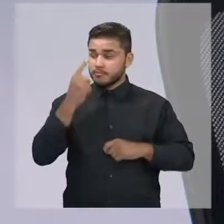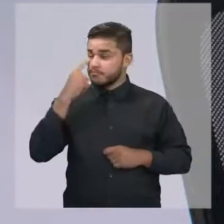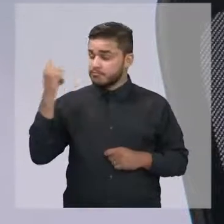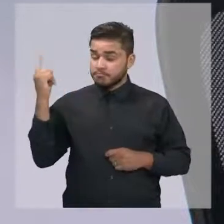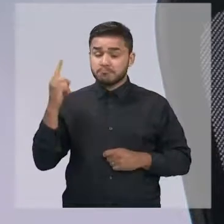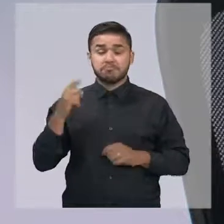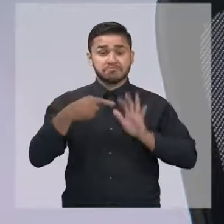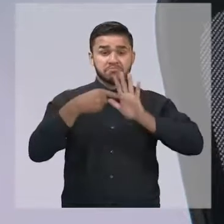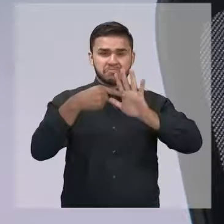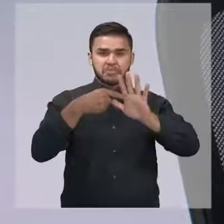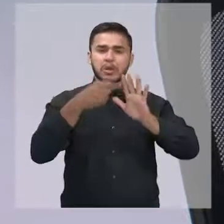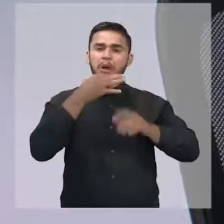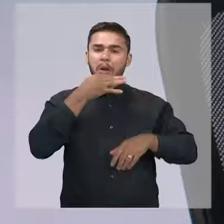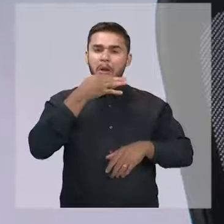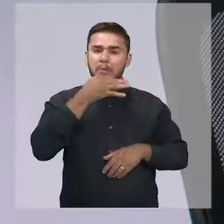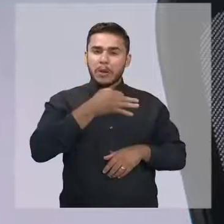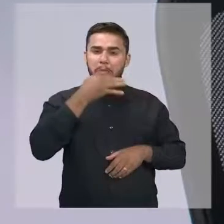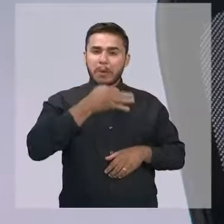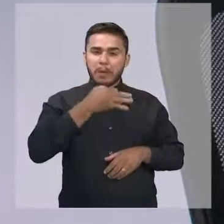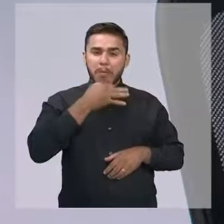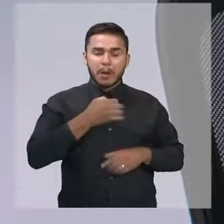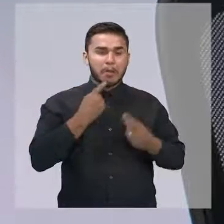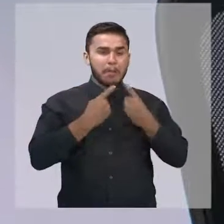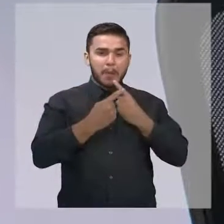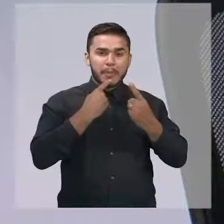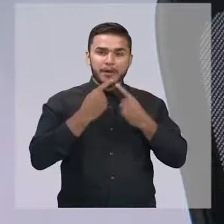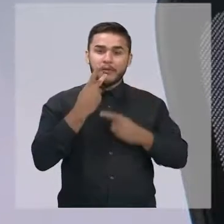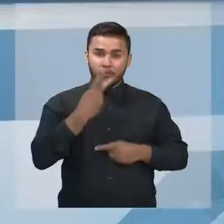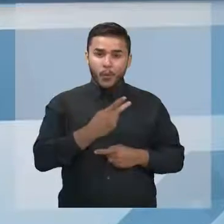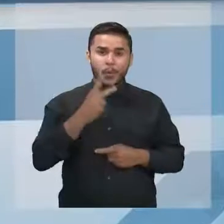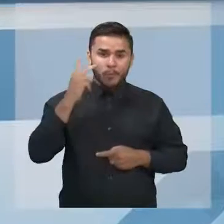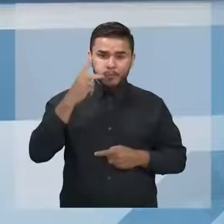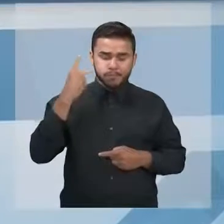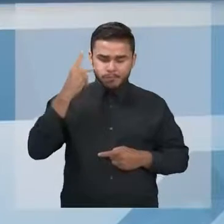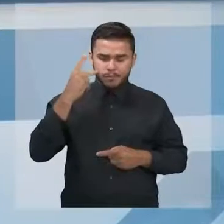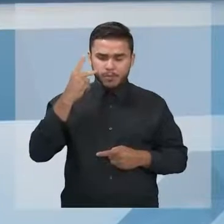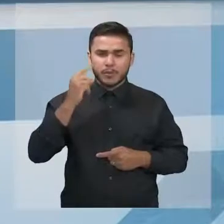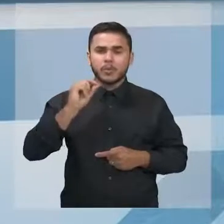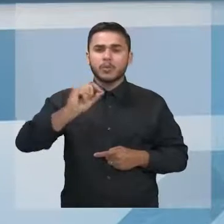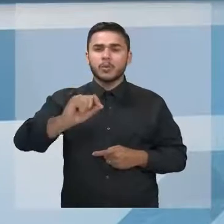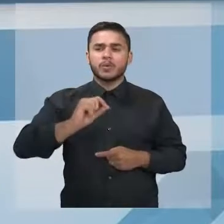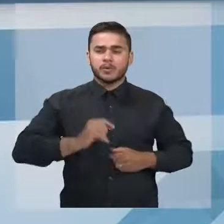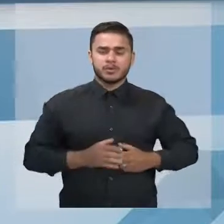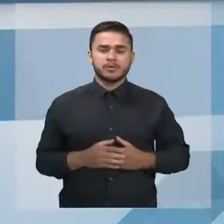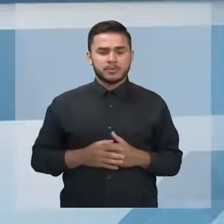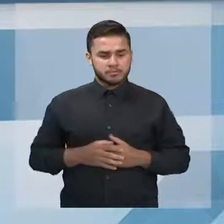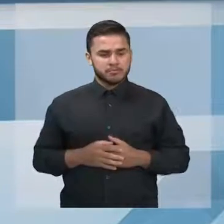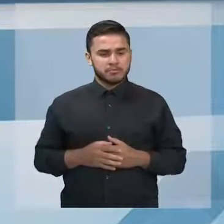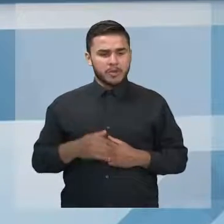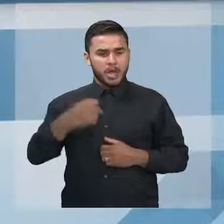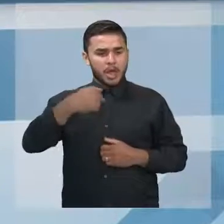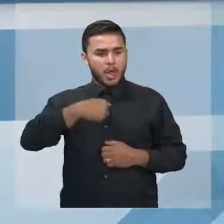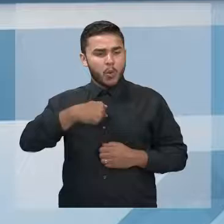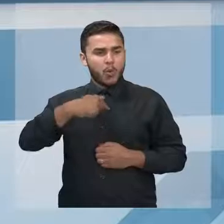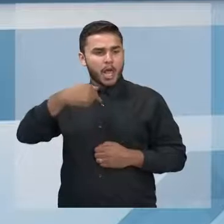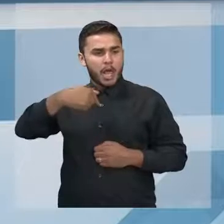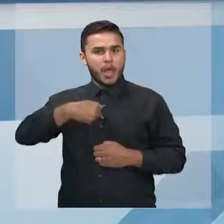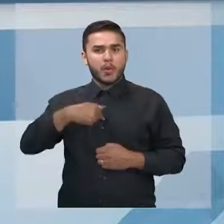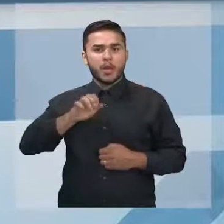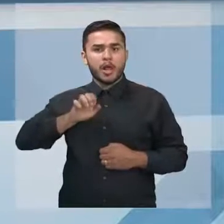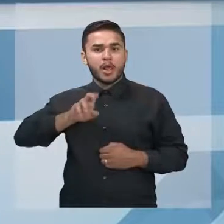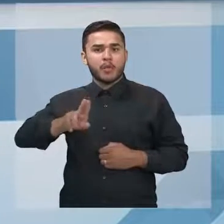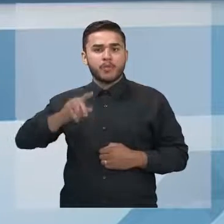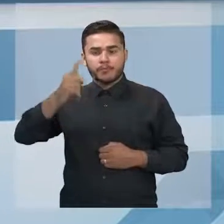primeira pessoa do singular. Eu não posso. Eu construí o